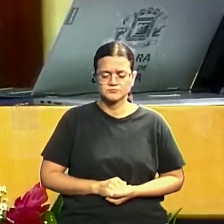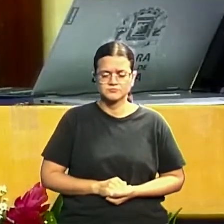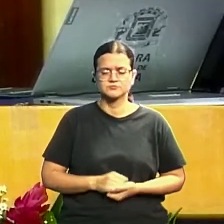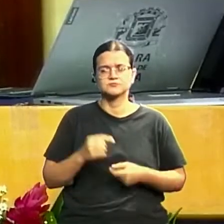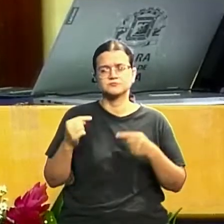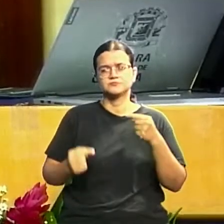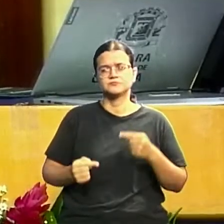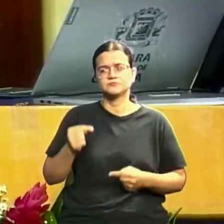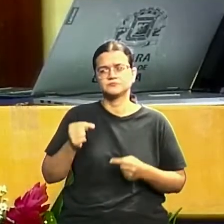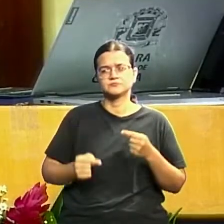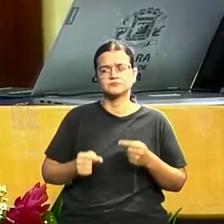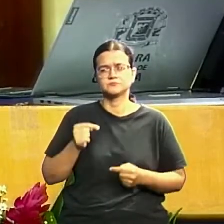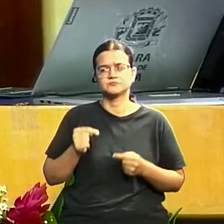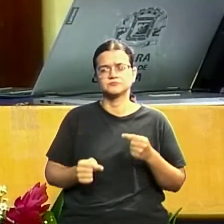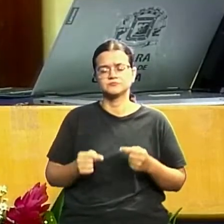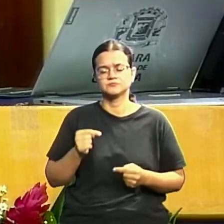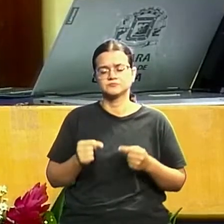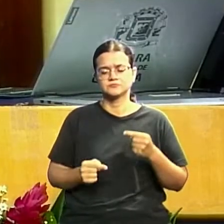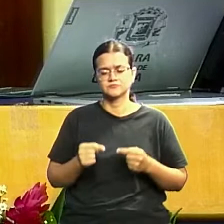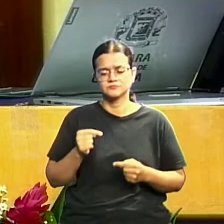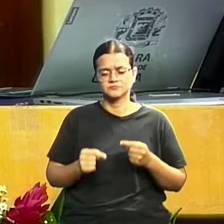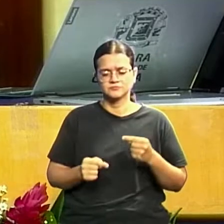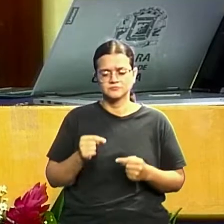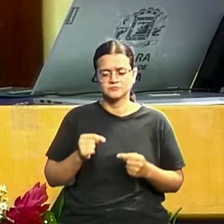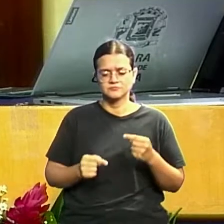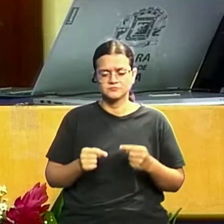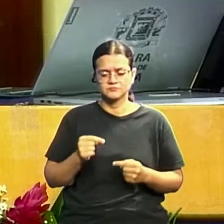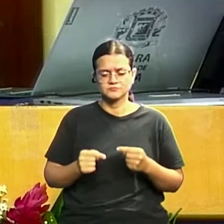Em discussão.